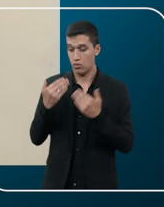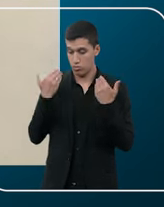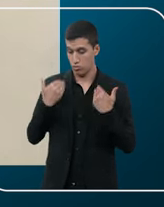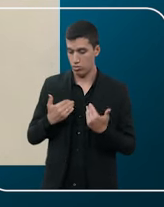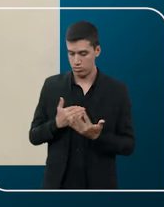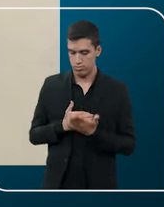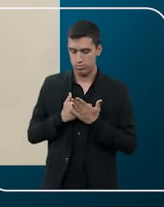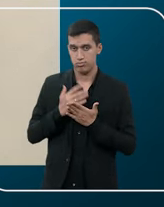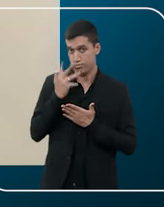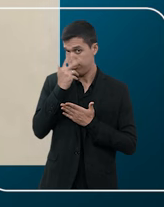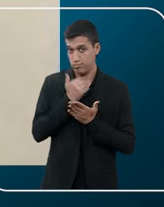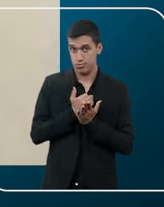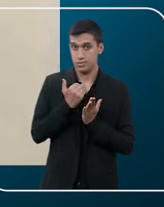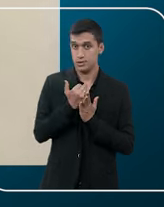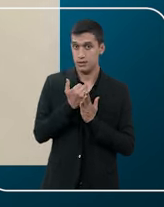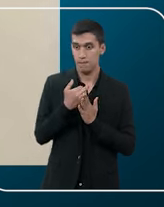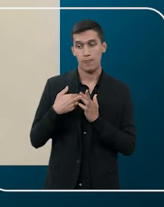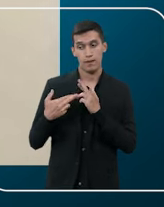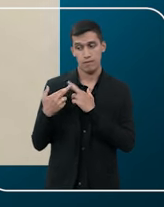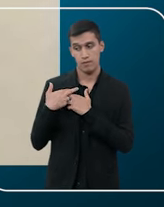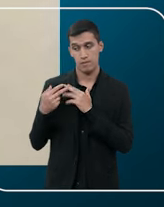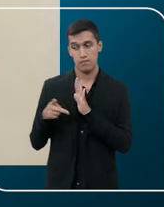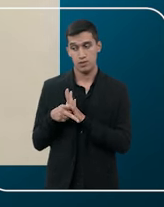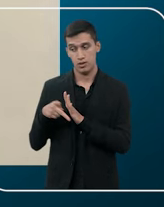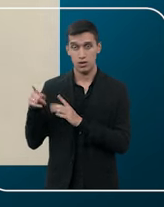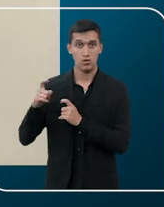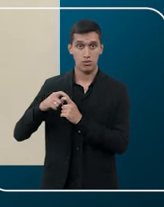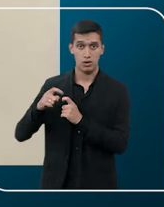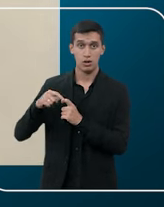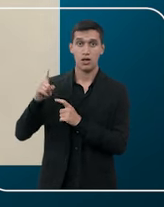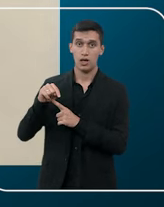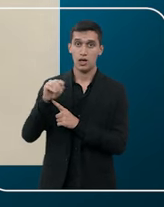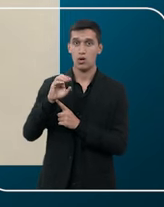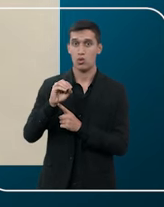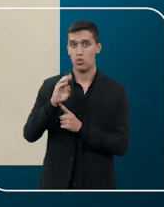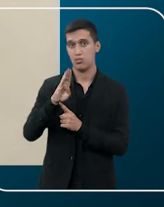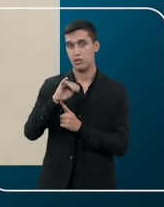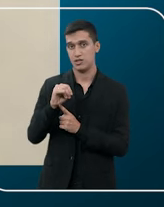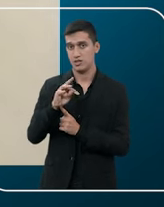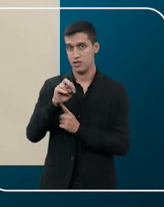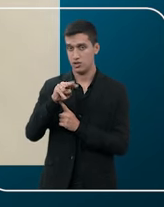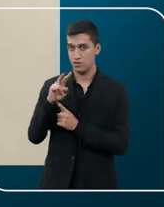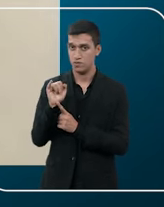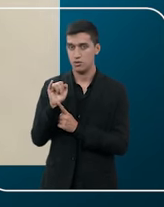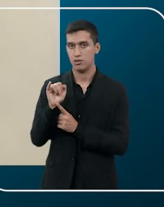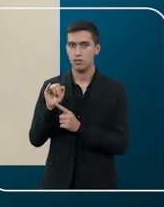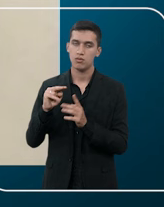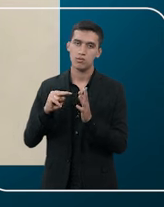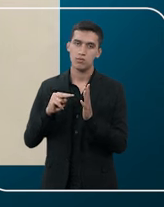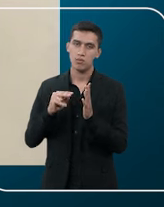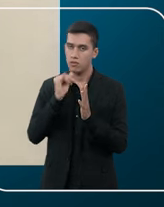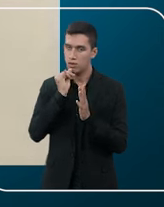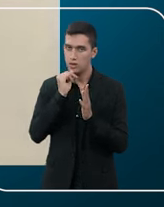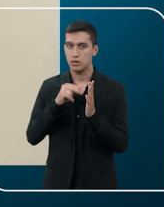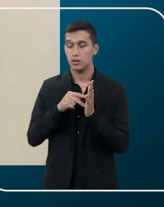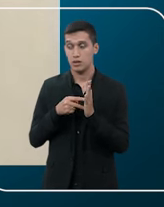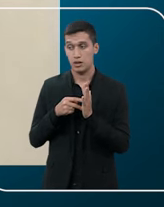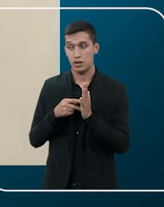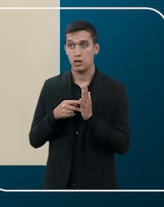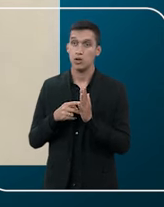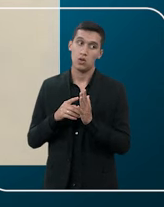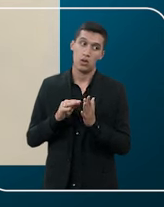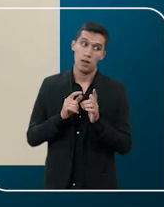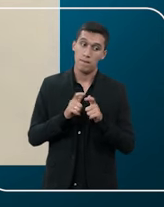civil do médico e de sua equipe, ela é objetiva. Então, espera-se, na maioria dos casos,